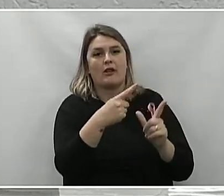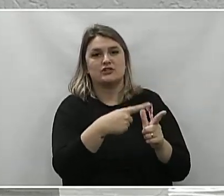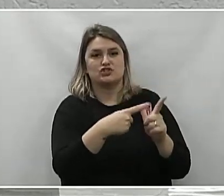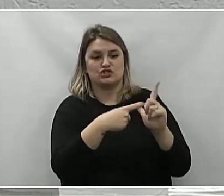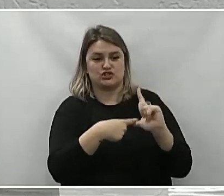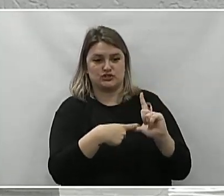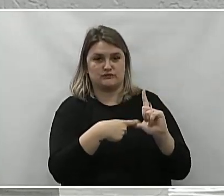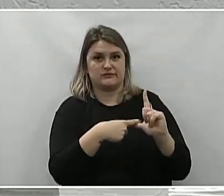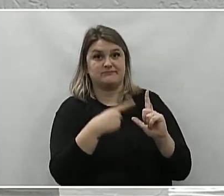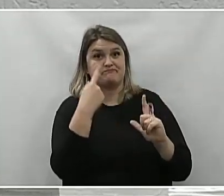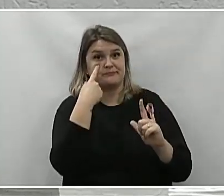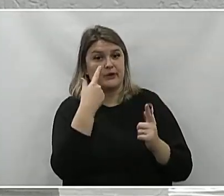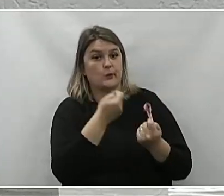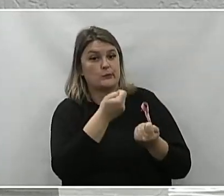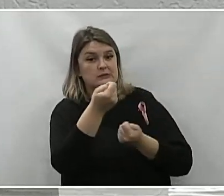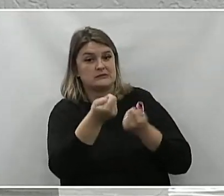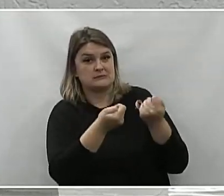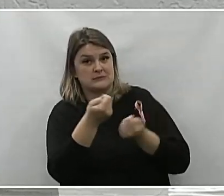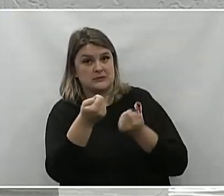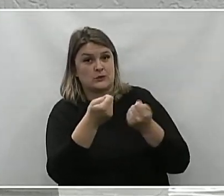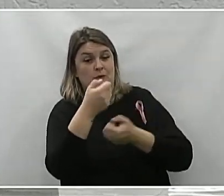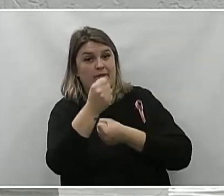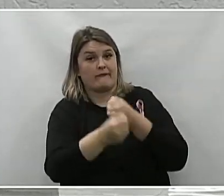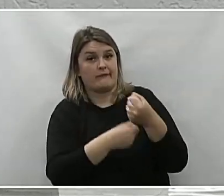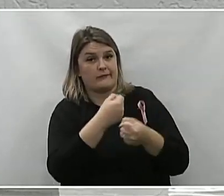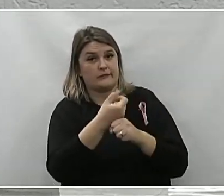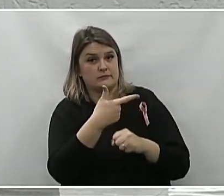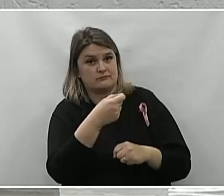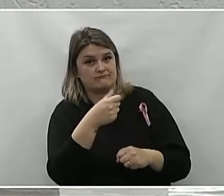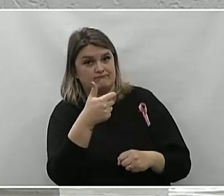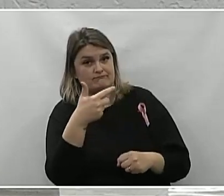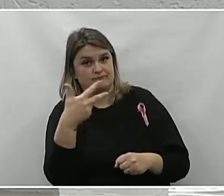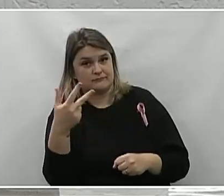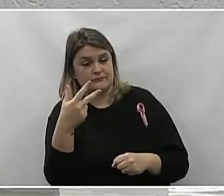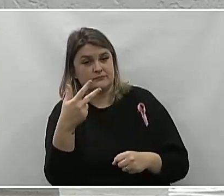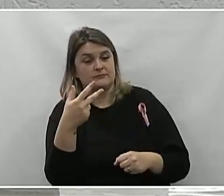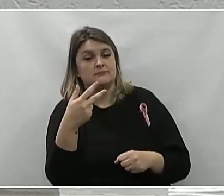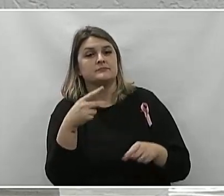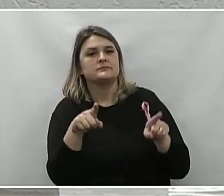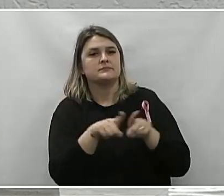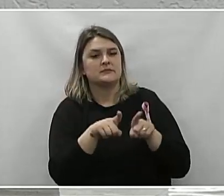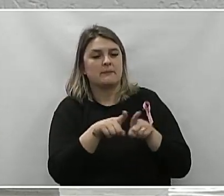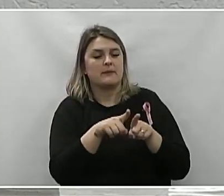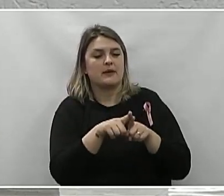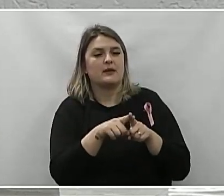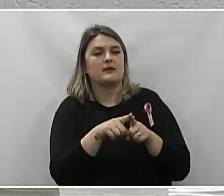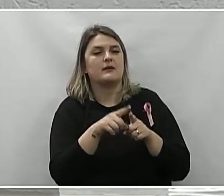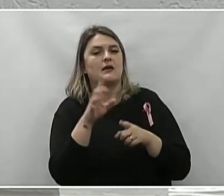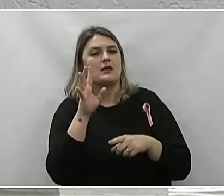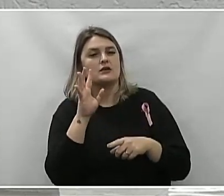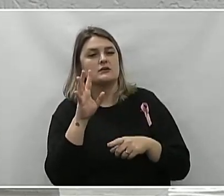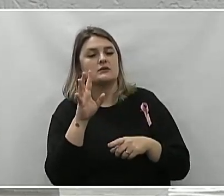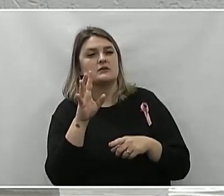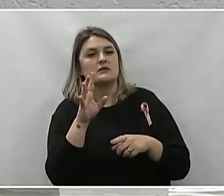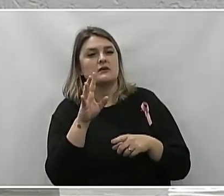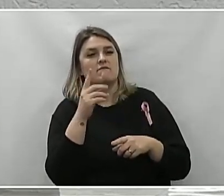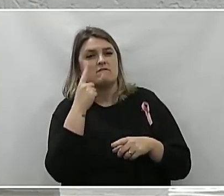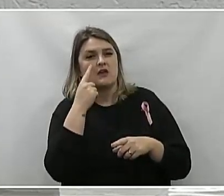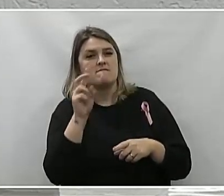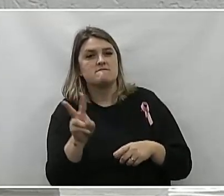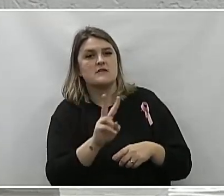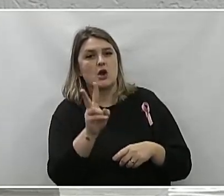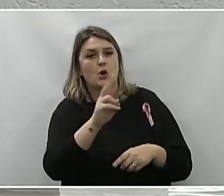previsão orçamentária para o exercício de 2023 e resultado primário e nominal